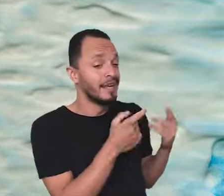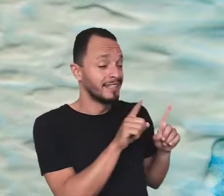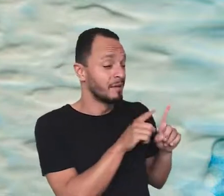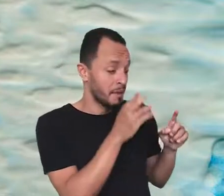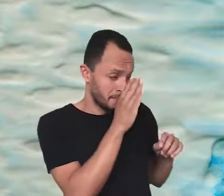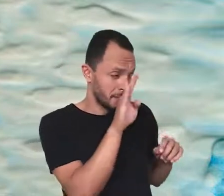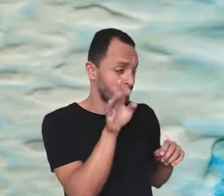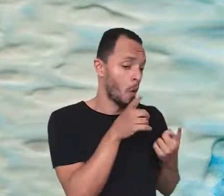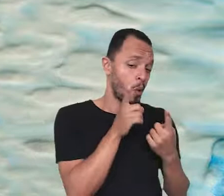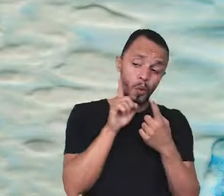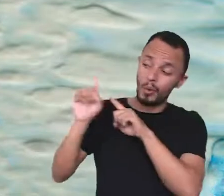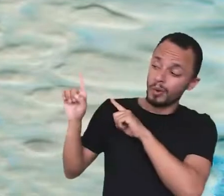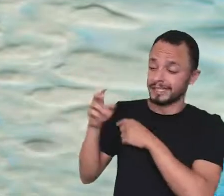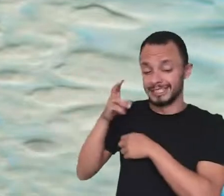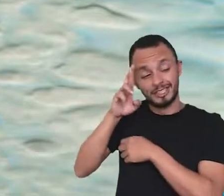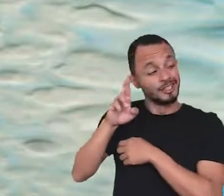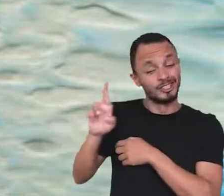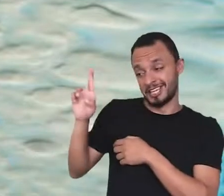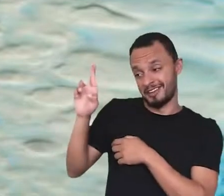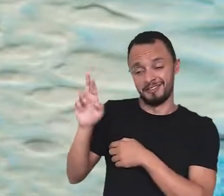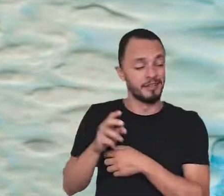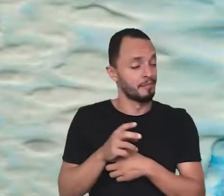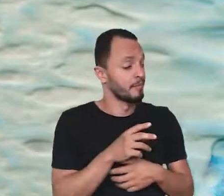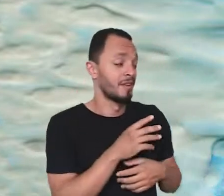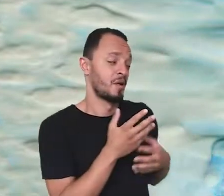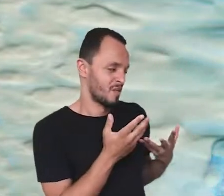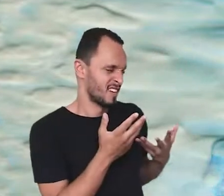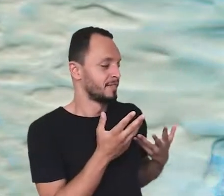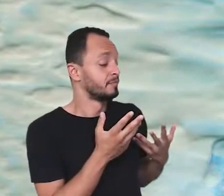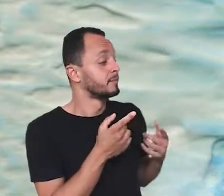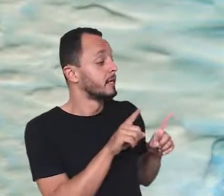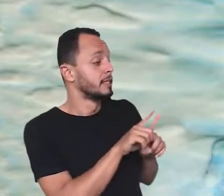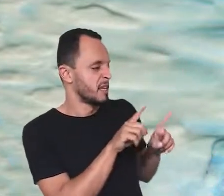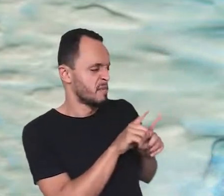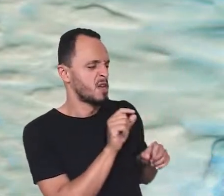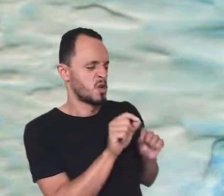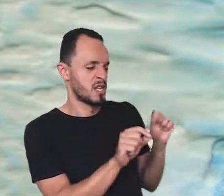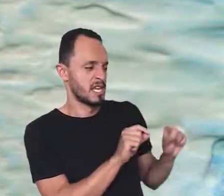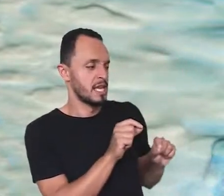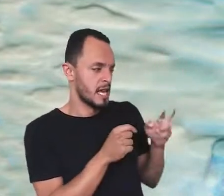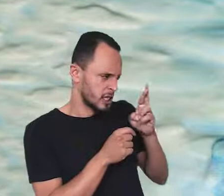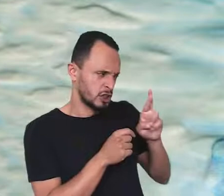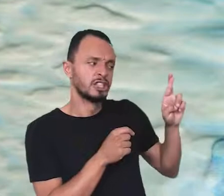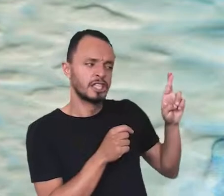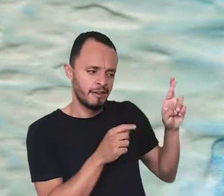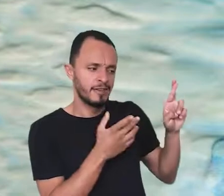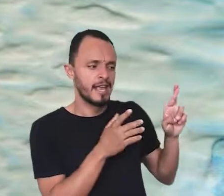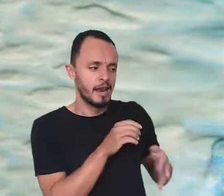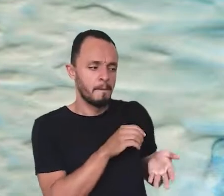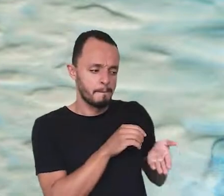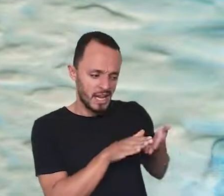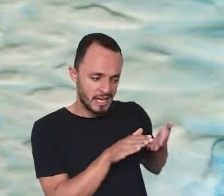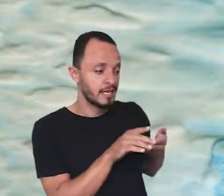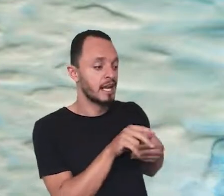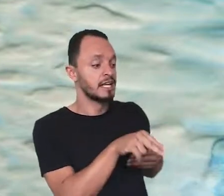mulherzinha. Falando em Nicole, Ela saiu de lá por causa da supervisora, você sabia, né?